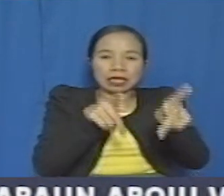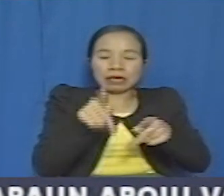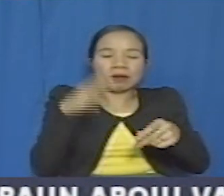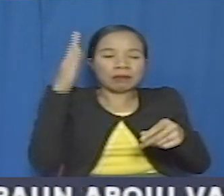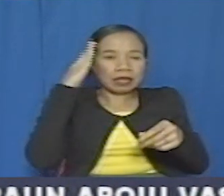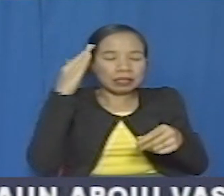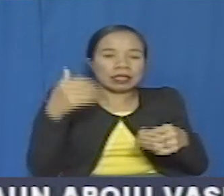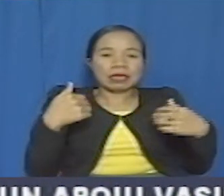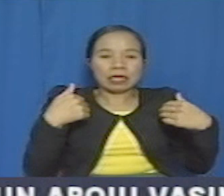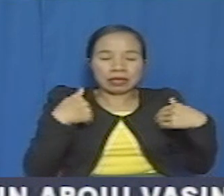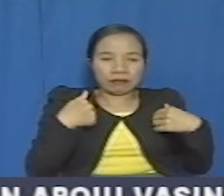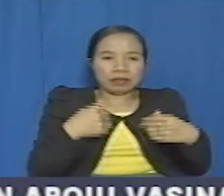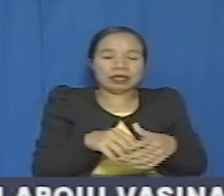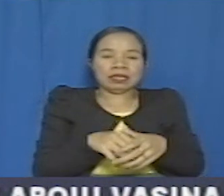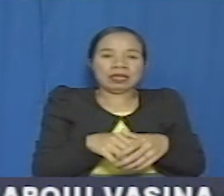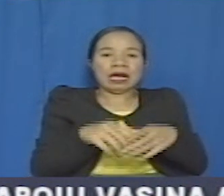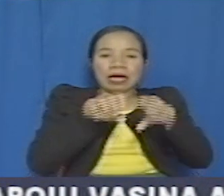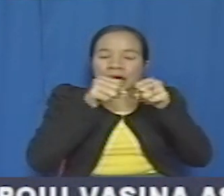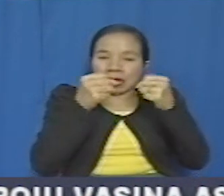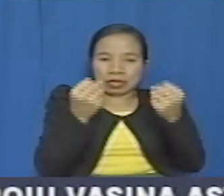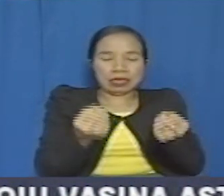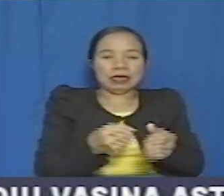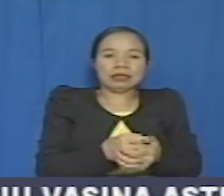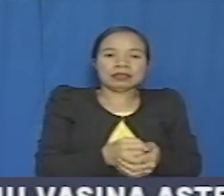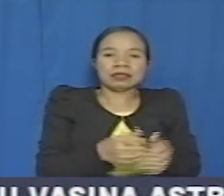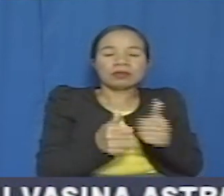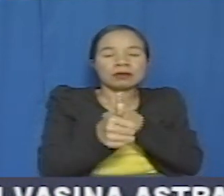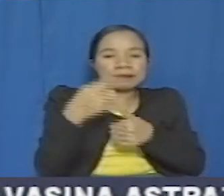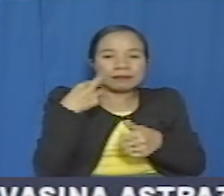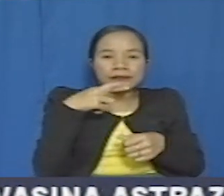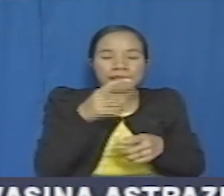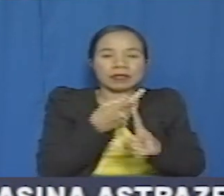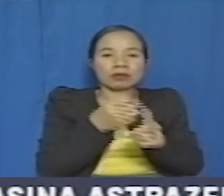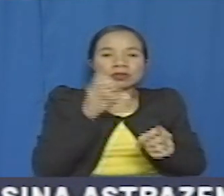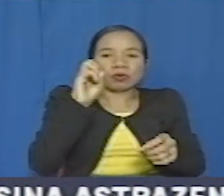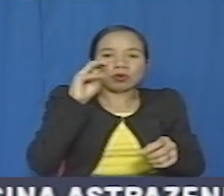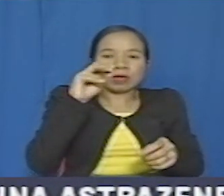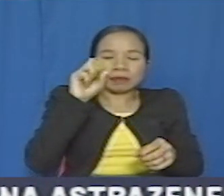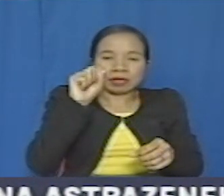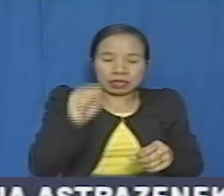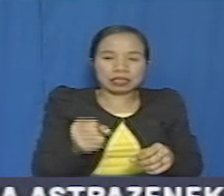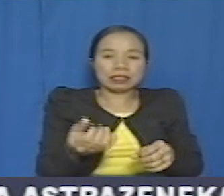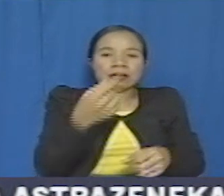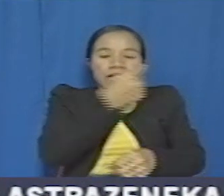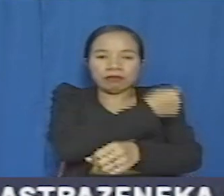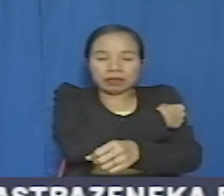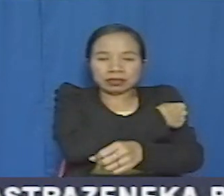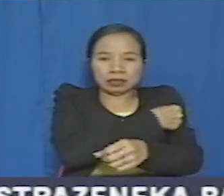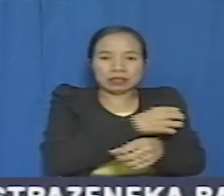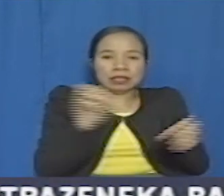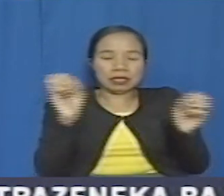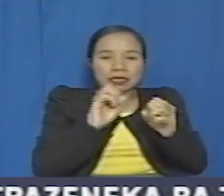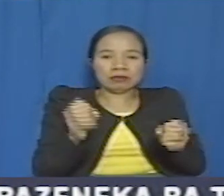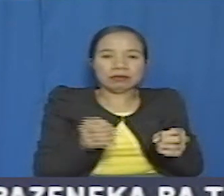carrua congelado. Nebe que depois, tu recomendação o OMS kata, sira vacina serne, la eficacia o